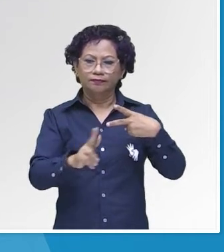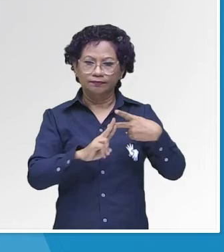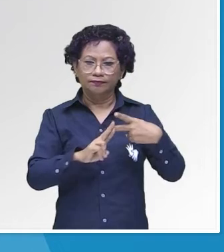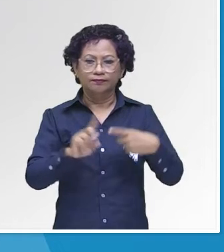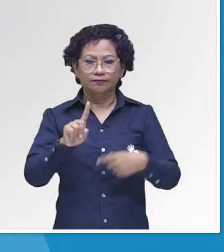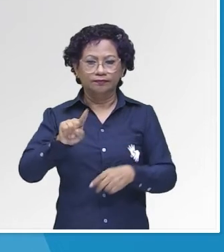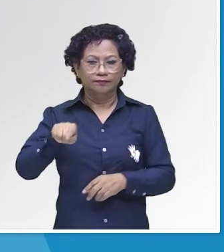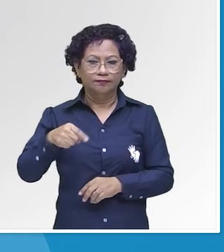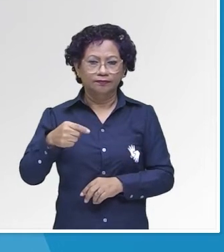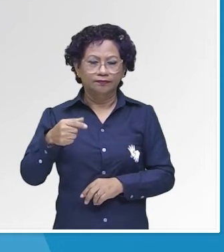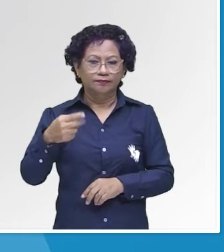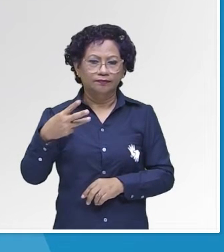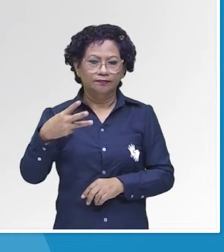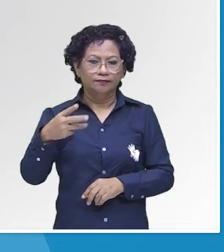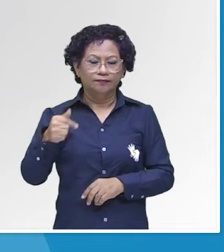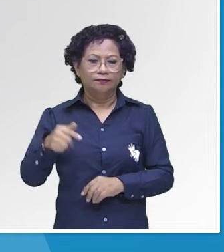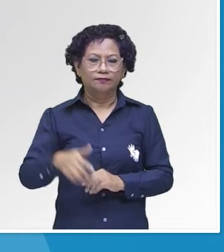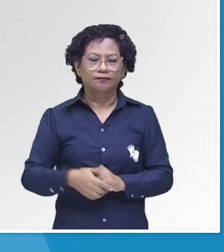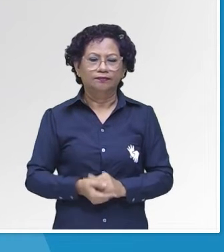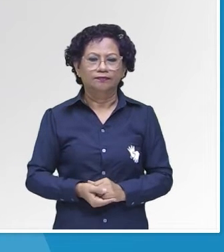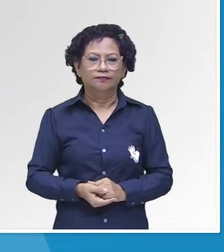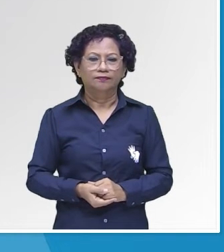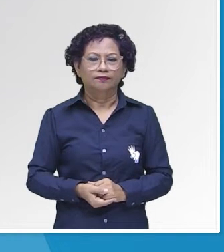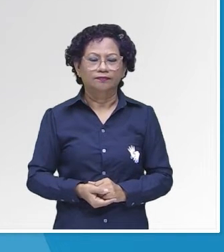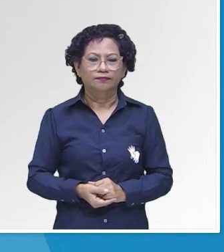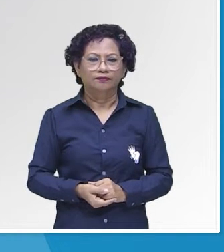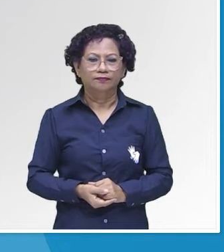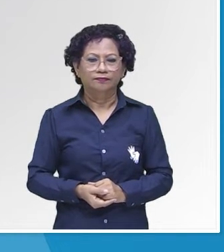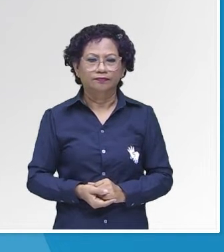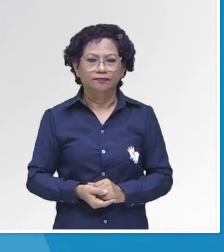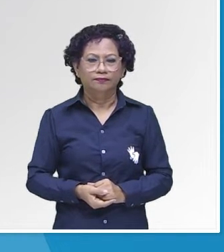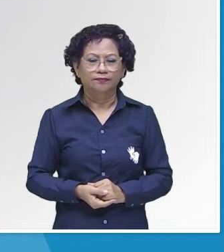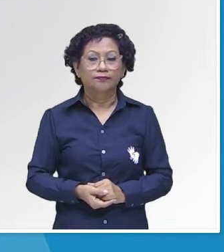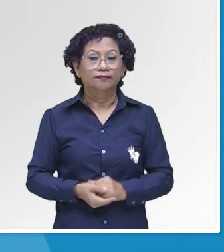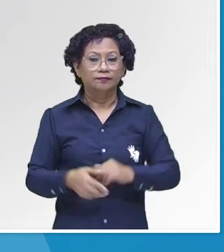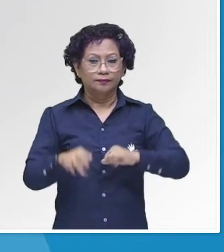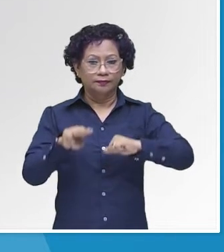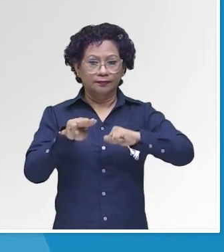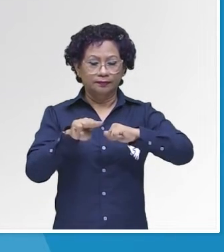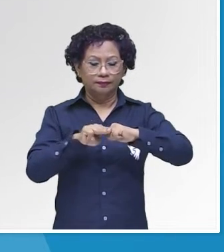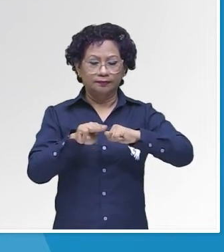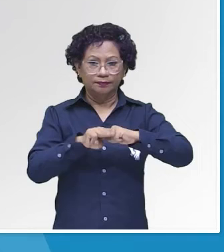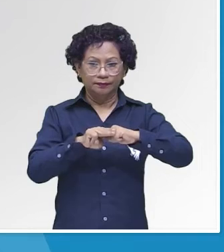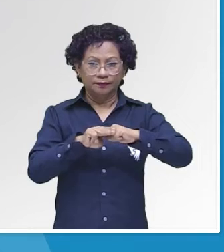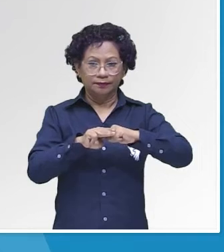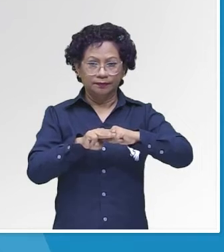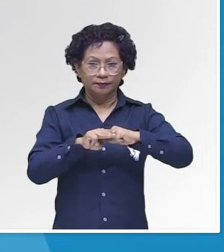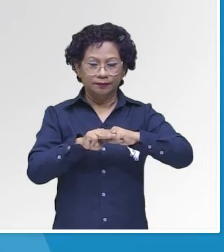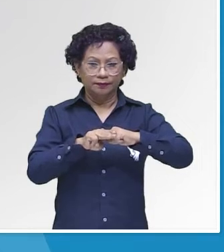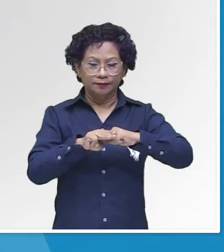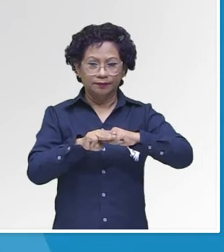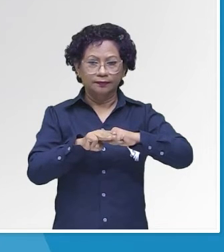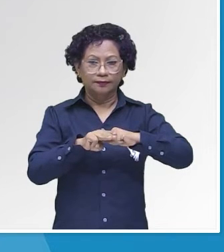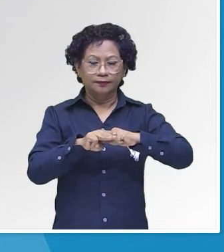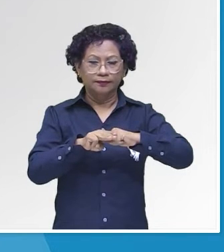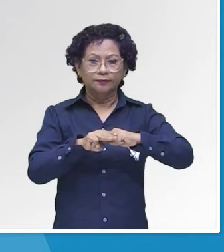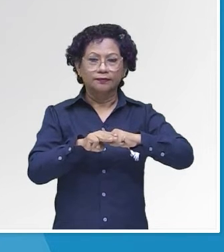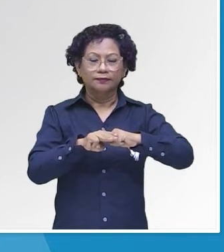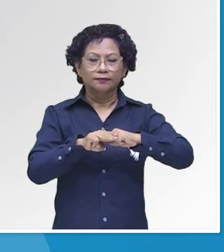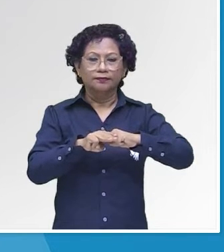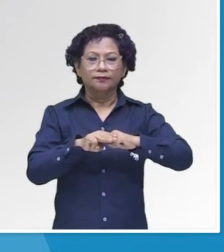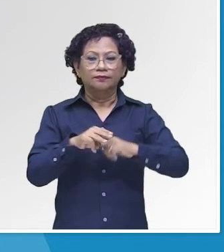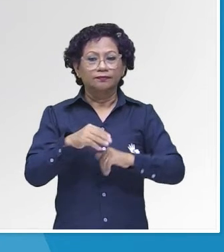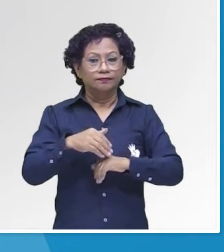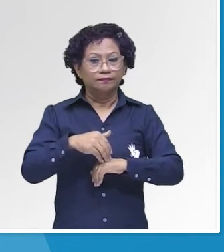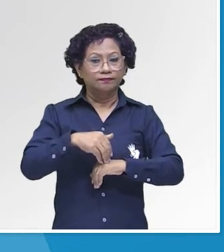Vamos analisar, né? Sempre importante fazer análise. A média dos gols marcados, ela foi maior do que a média dos